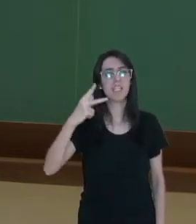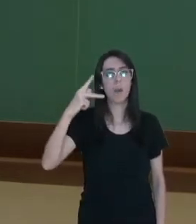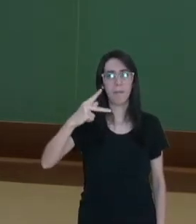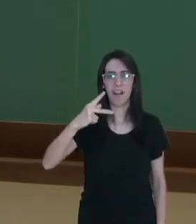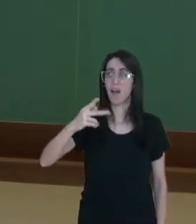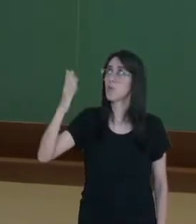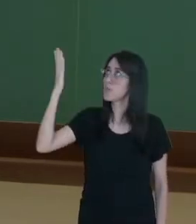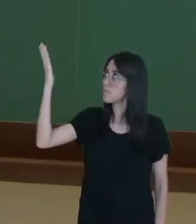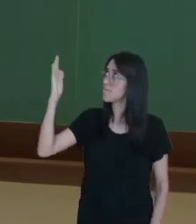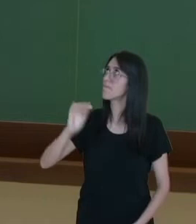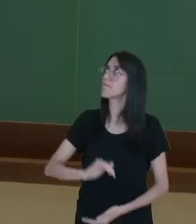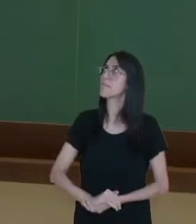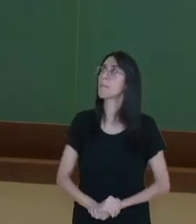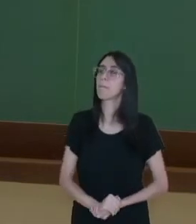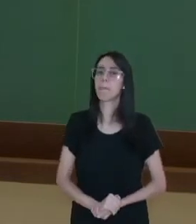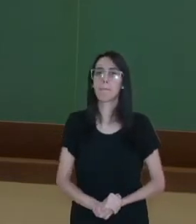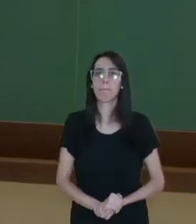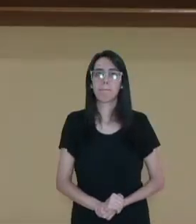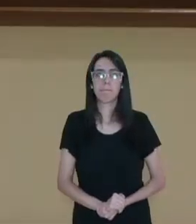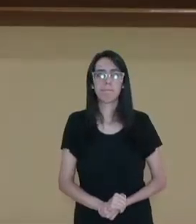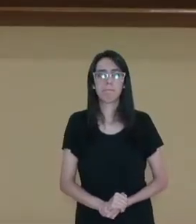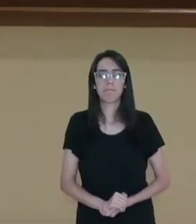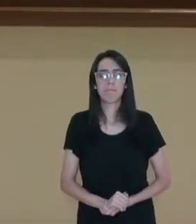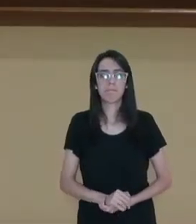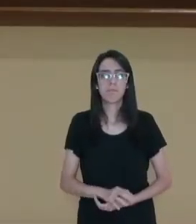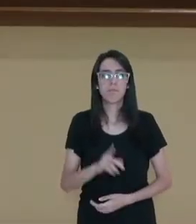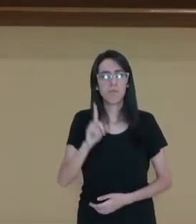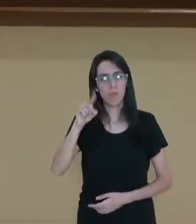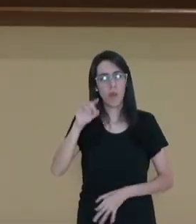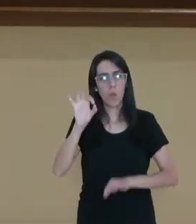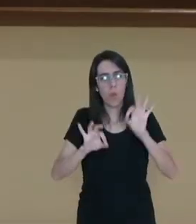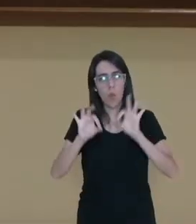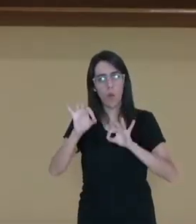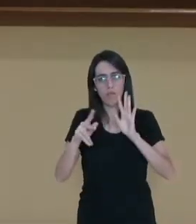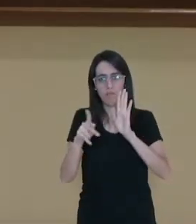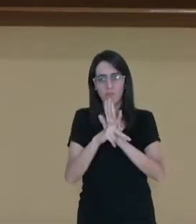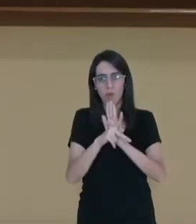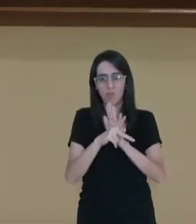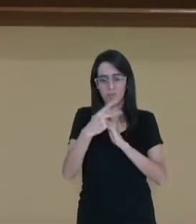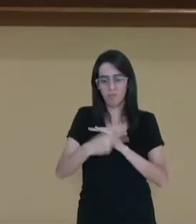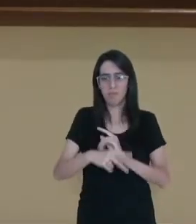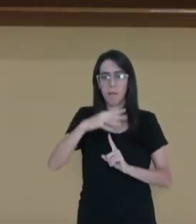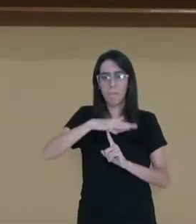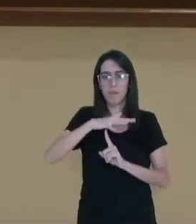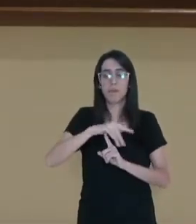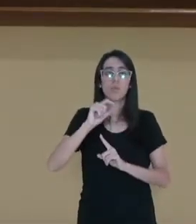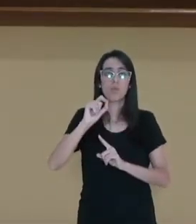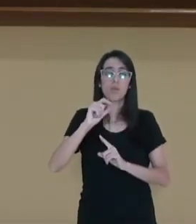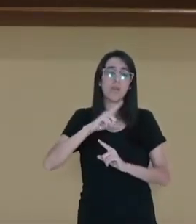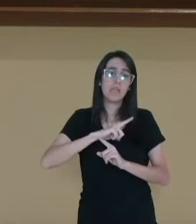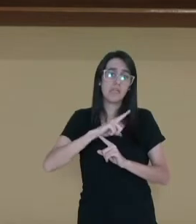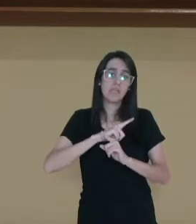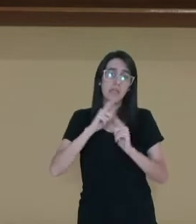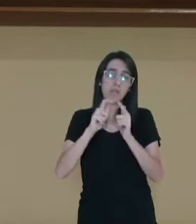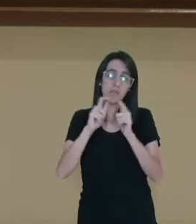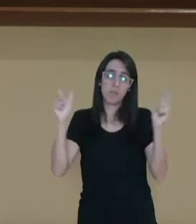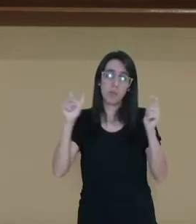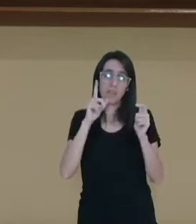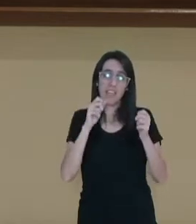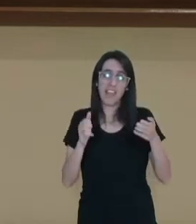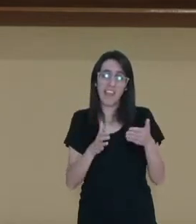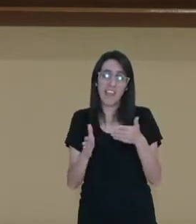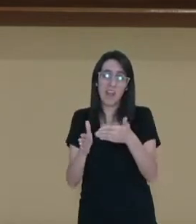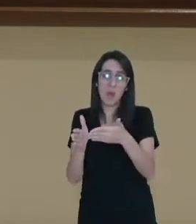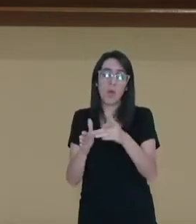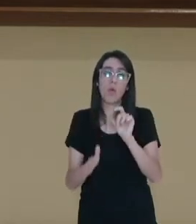planalto paranaense. Essa forma de organização do relevo paranaense faz com que a maioria dos rios do nosso estado